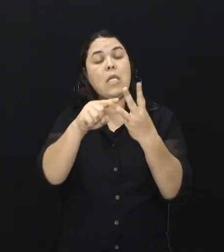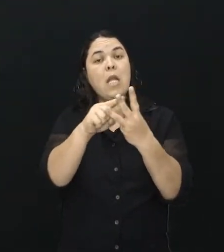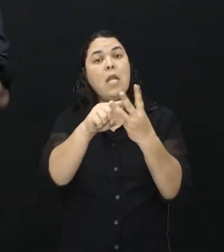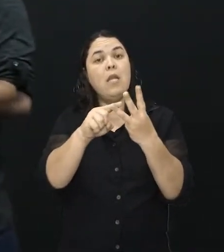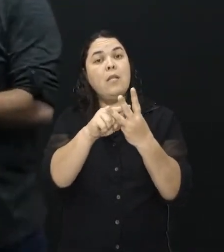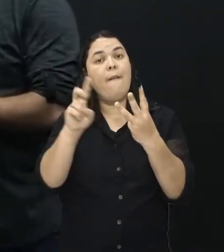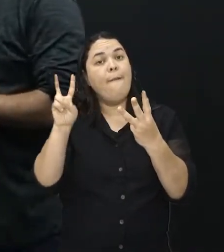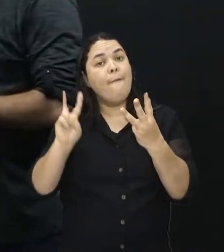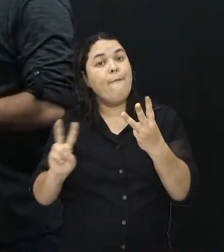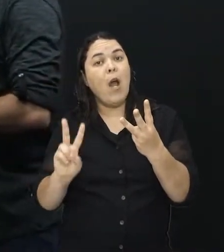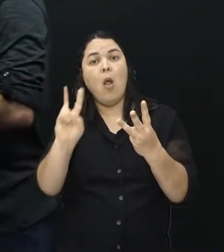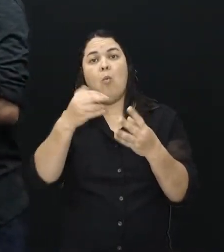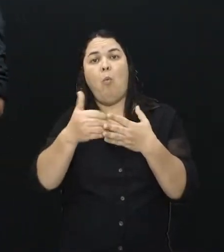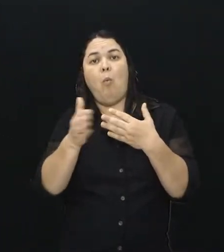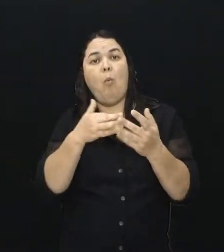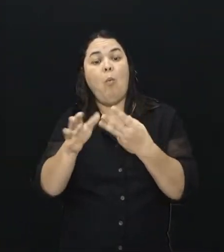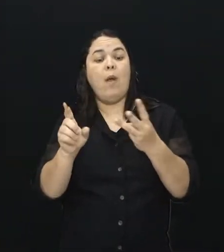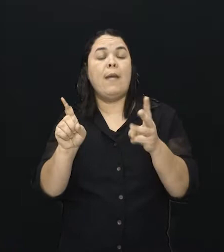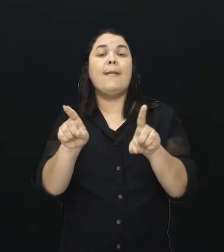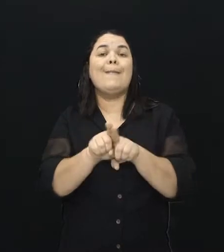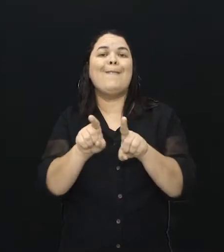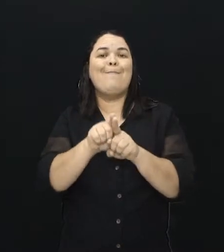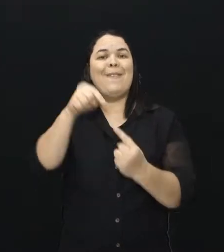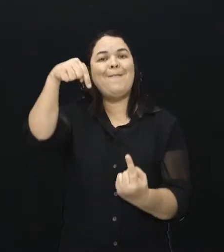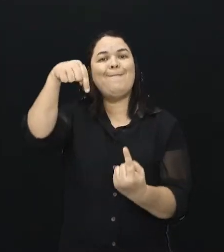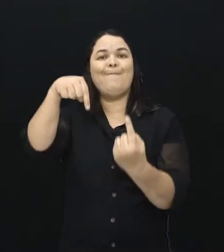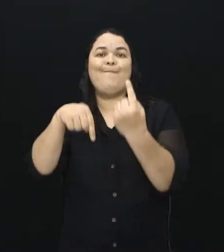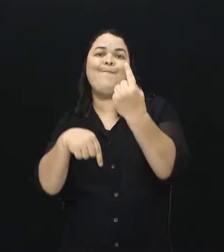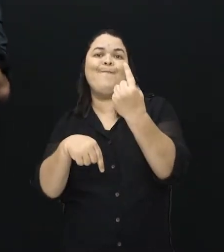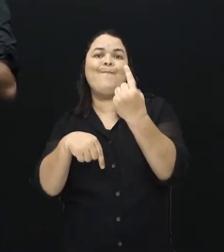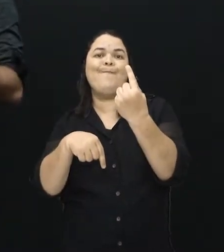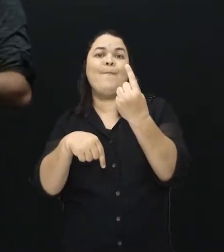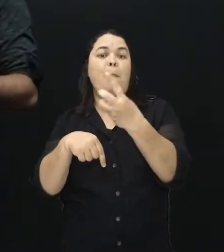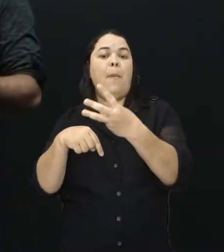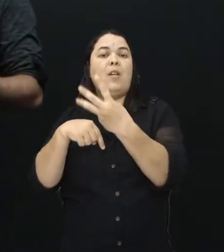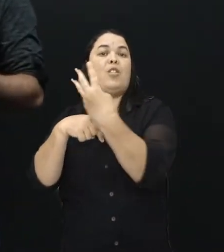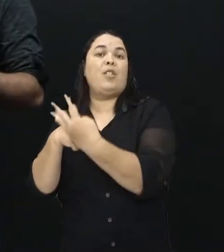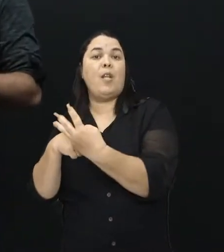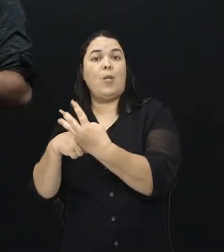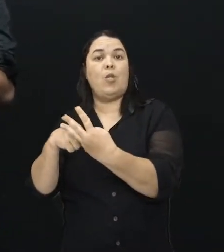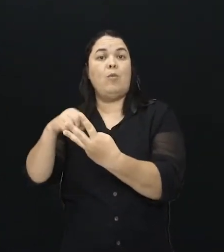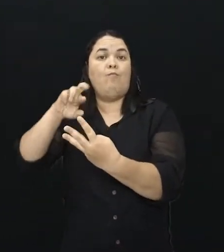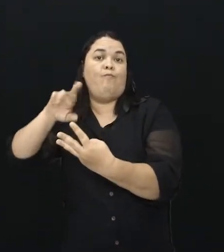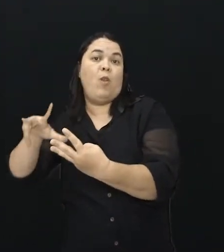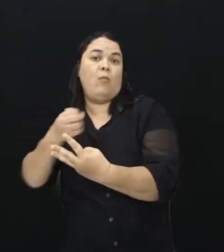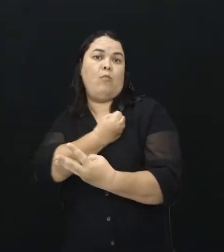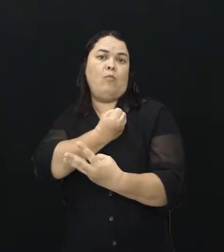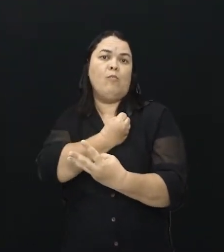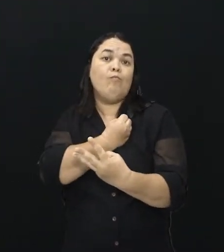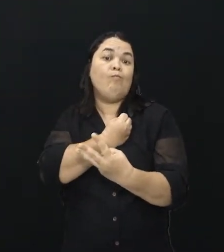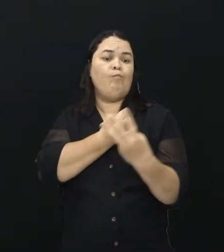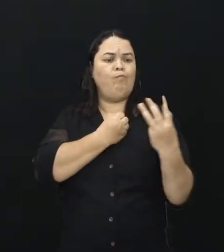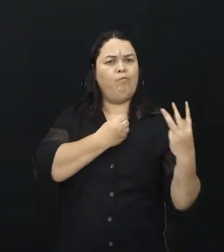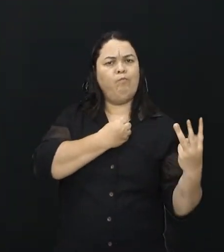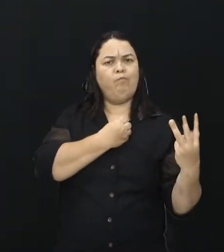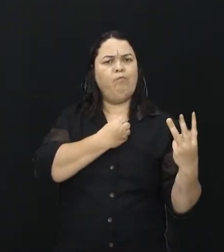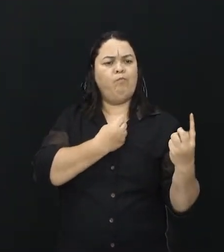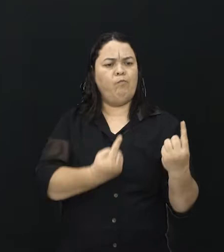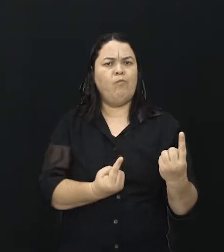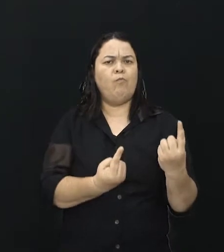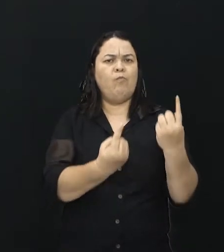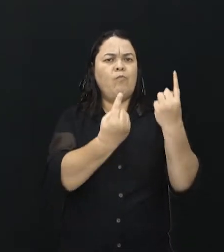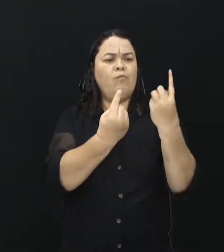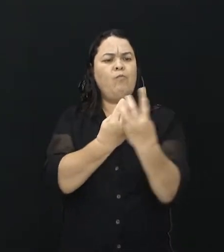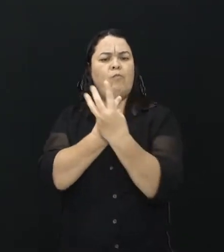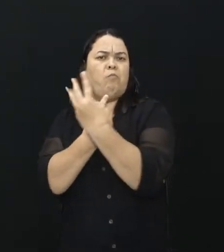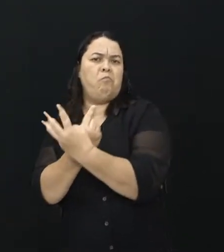mesmo tempo, ele também é inversamente proporcional a outros 3 números. Bem, se ele é direto e